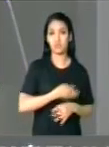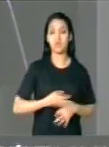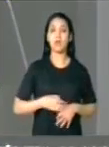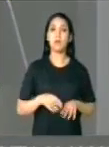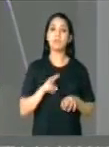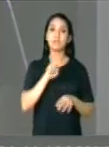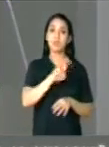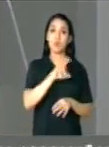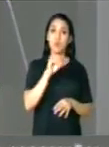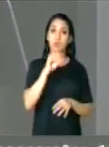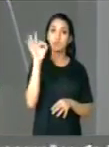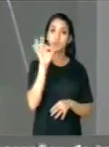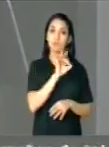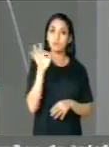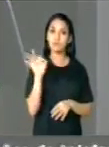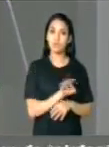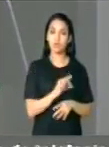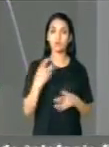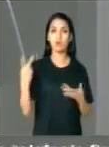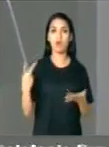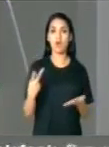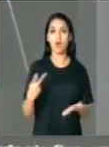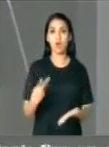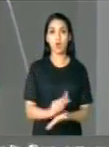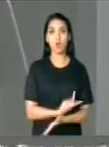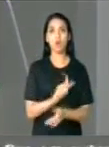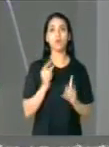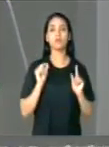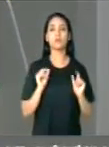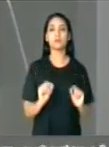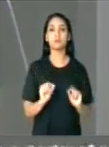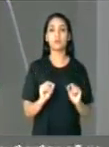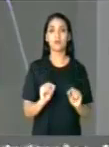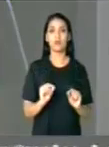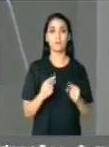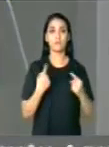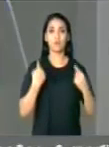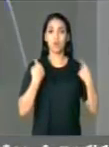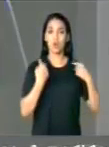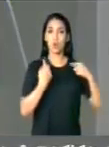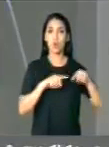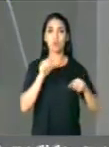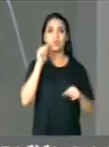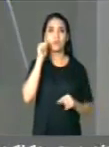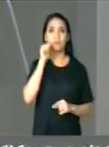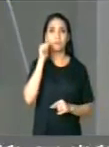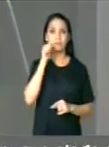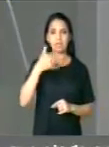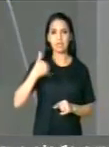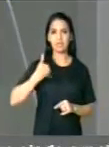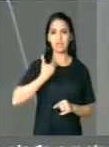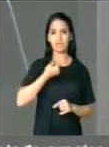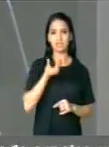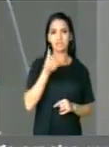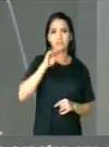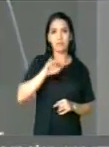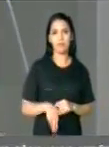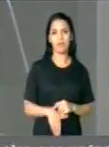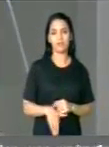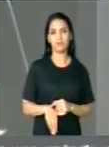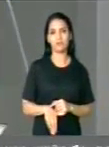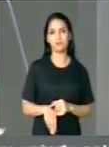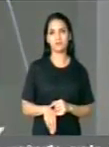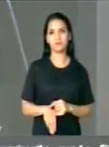50% das agressões sexuais são cometidas contra meninas menores de 16 anos